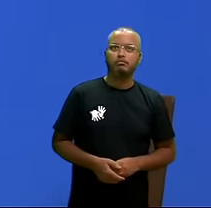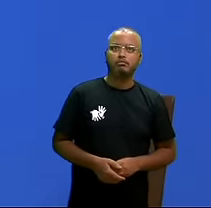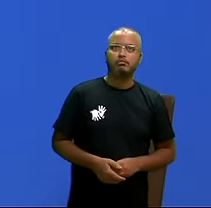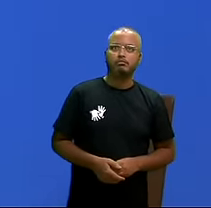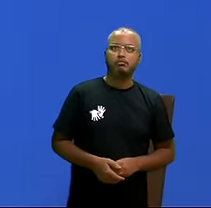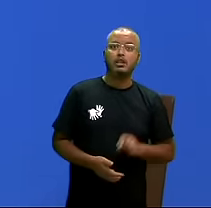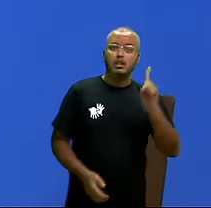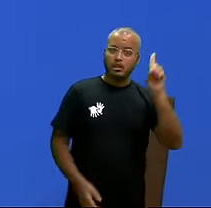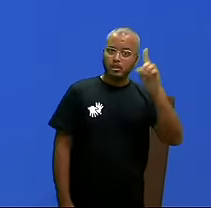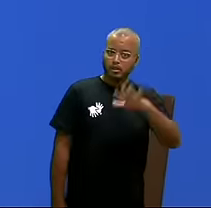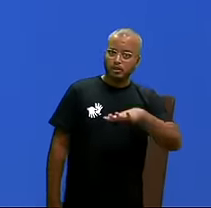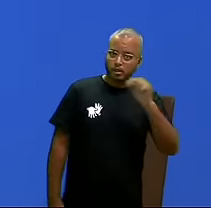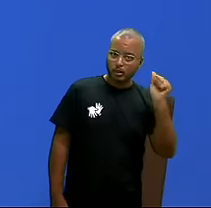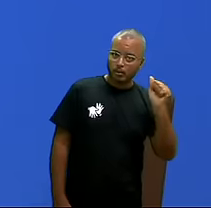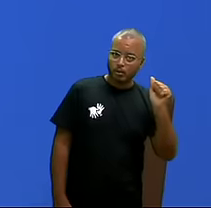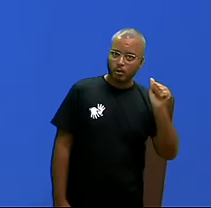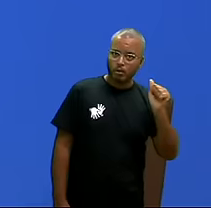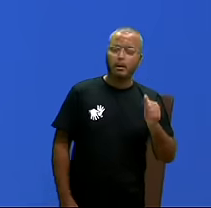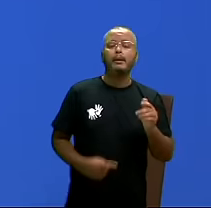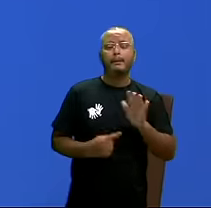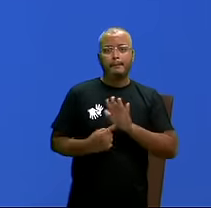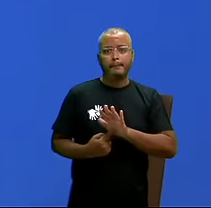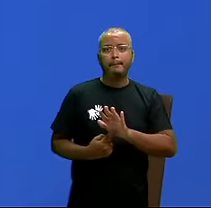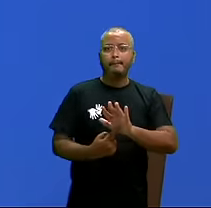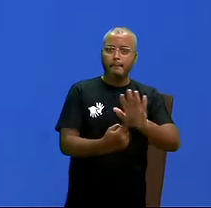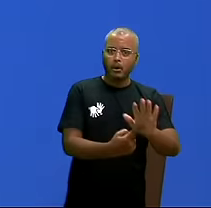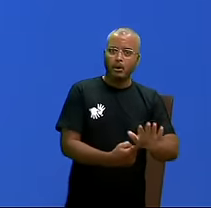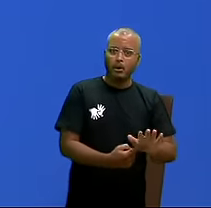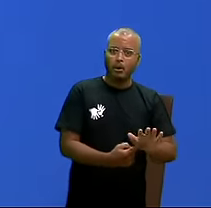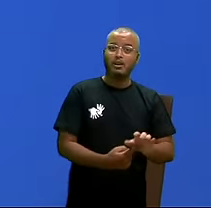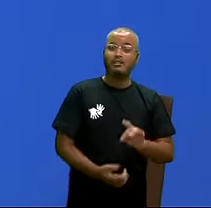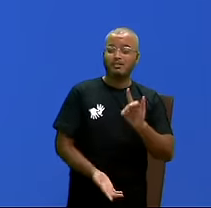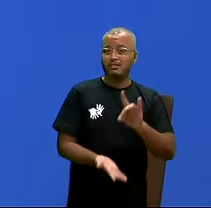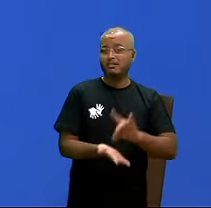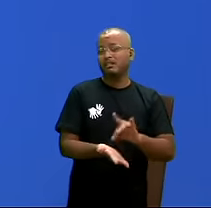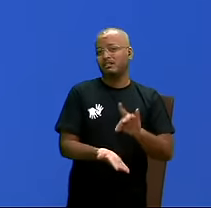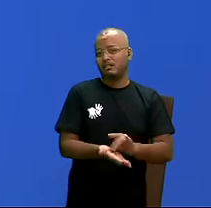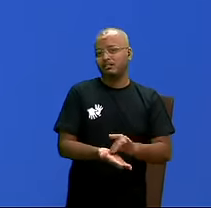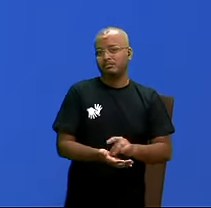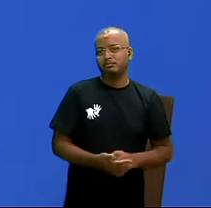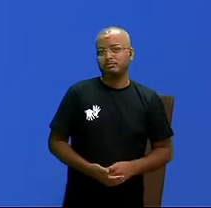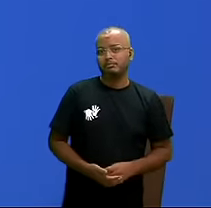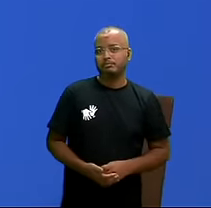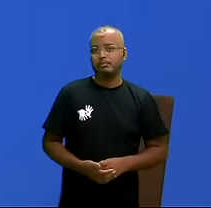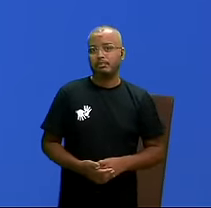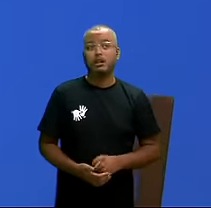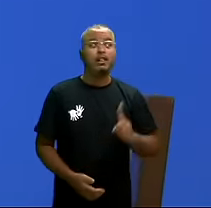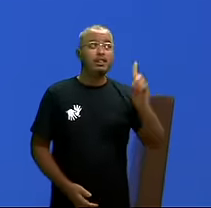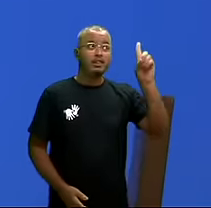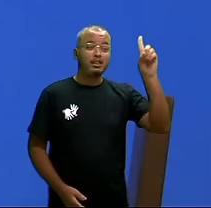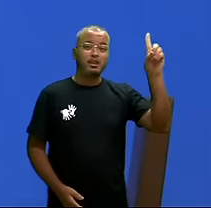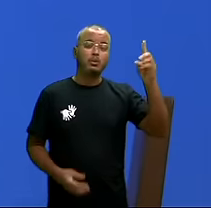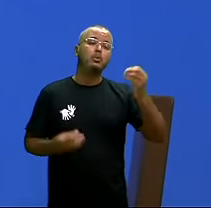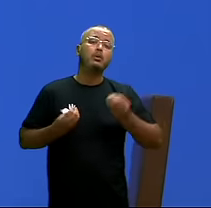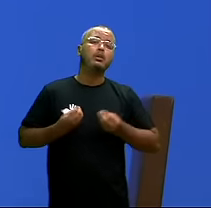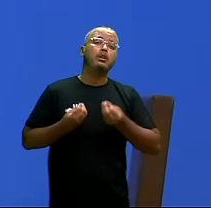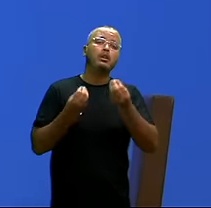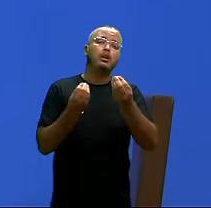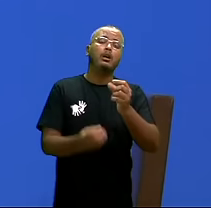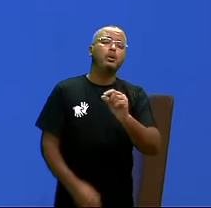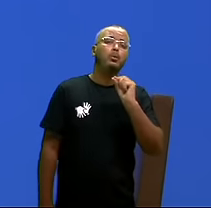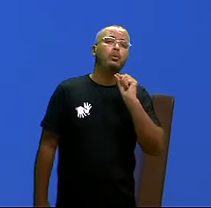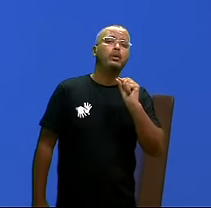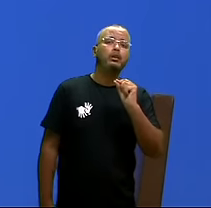Deus chamou, ele mostra a realidade. Segunda coisa que Deus faz, meu Deus, Moisés, meu servo é morto. Segundo, ele diz assim, ó, Deus sempre dá a direção. Deus disse assim para Josué,